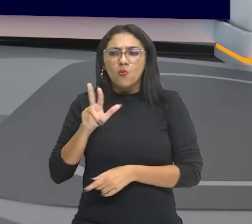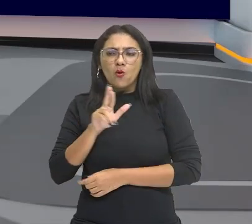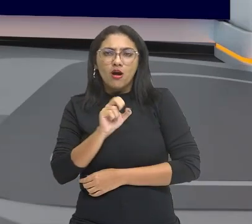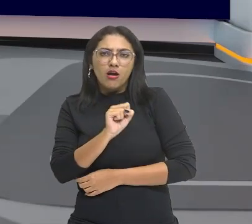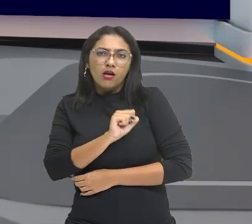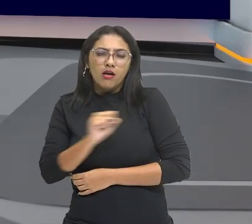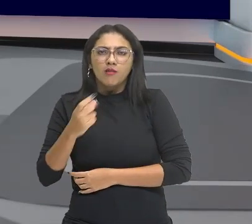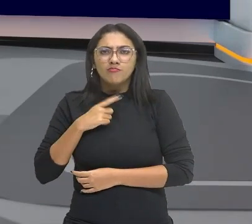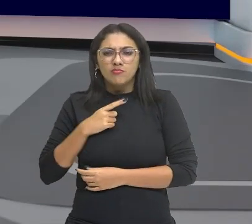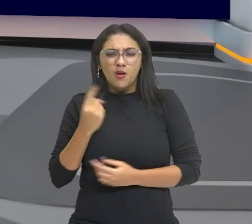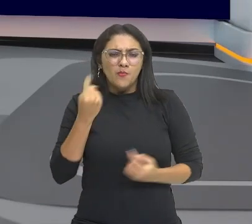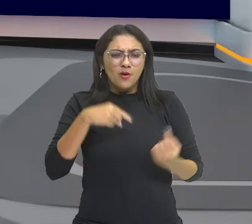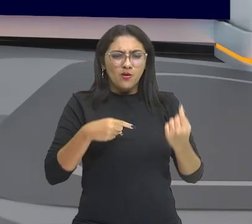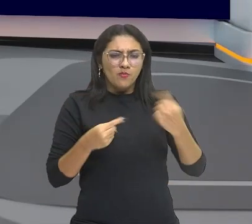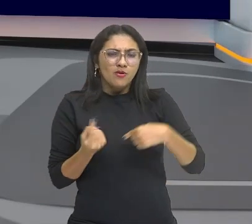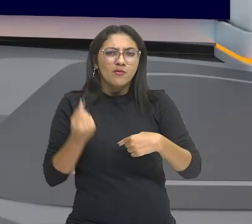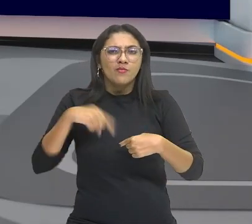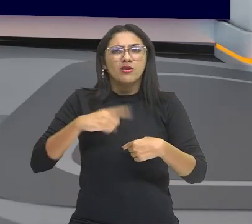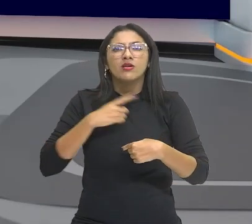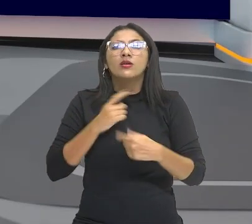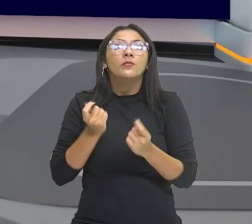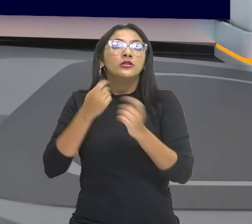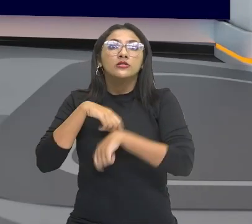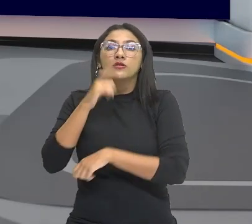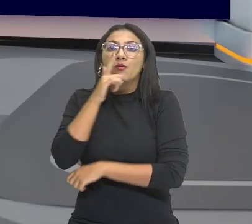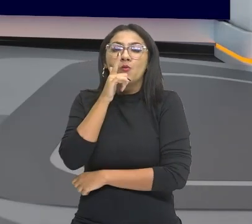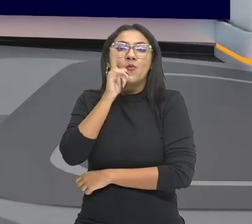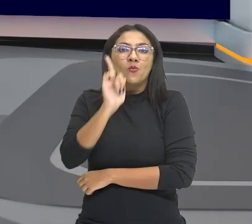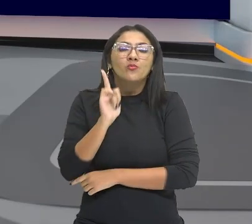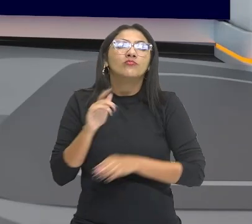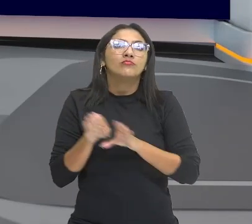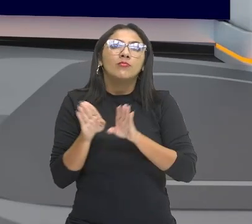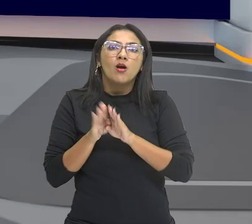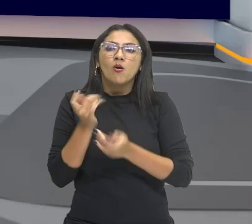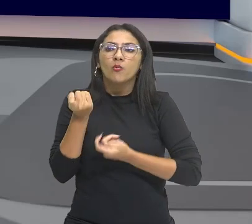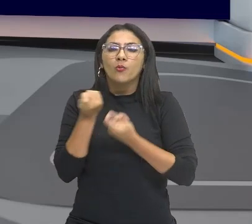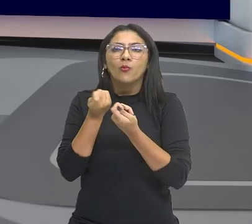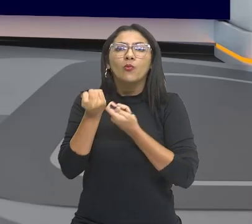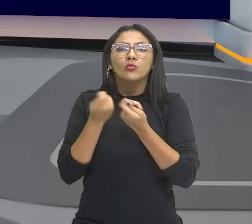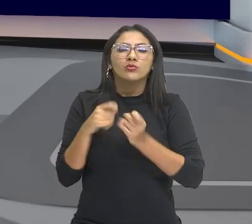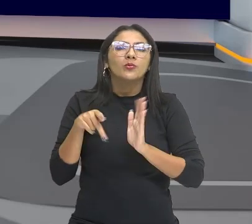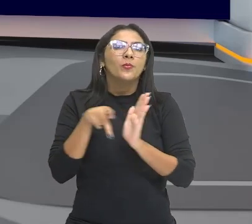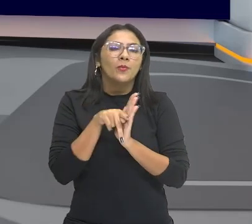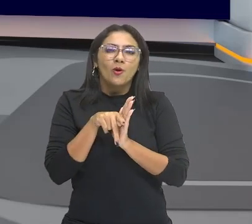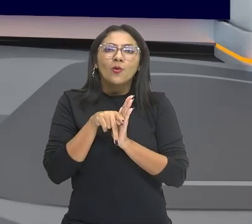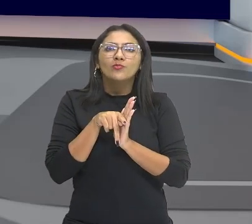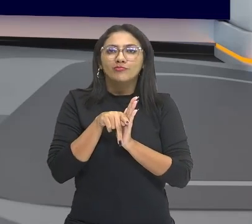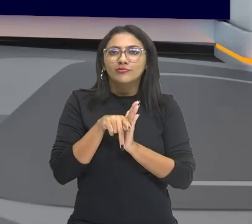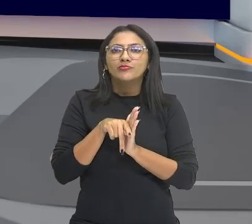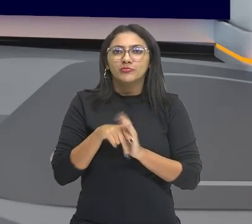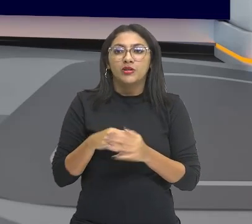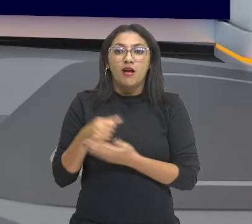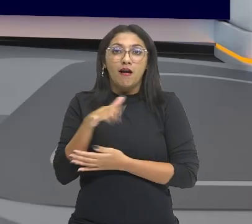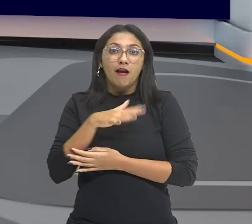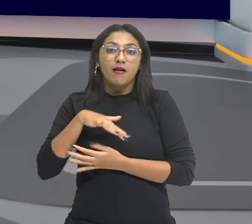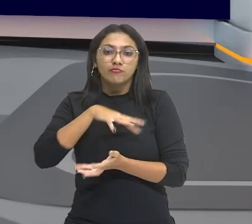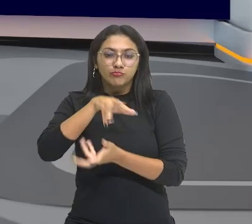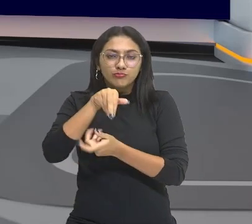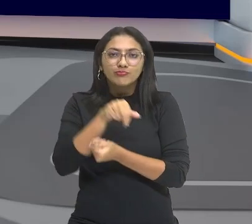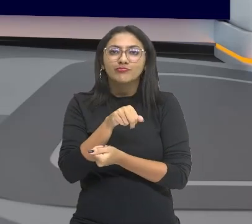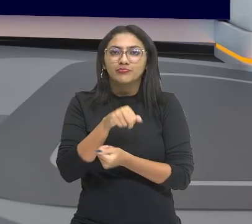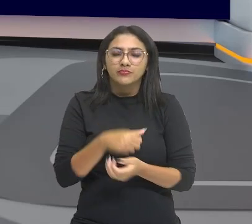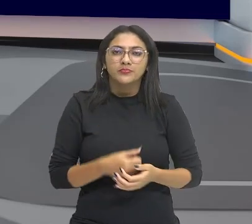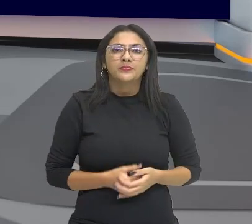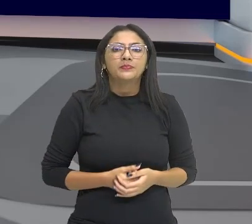ver quem iria ganhar o controle, a hegemonia e o controle do espaço mundial, tá bom,